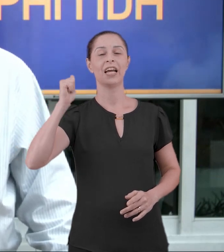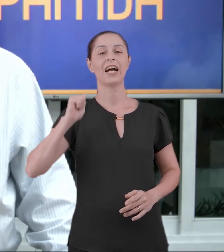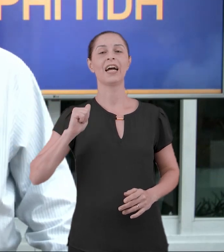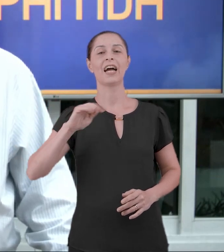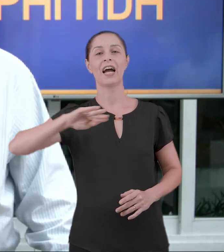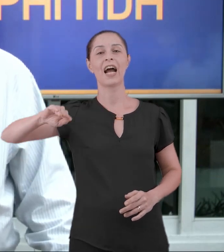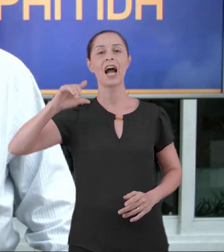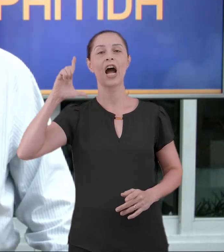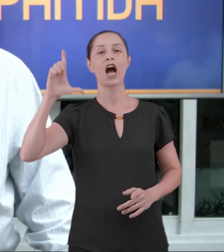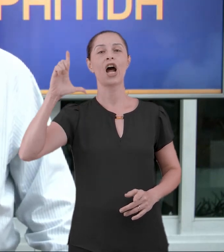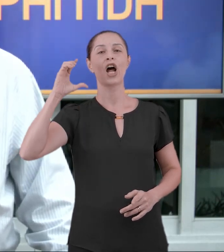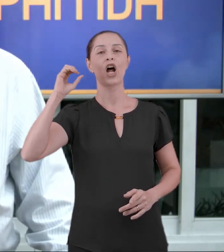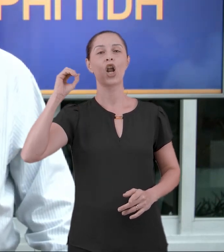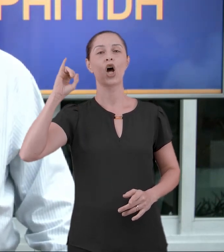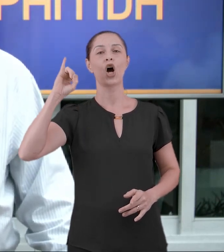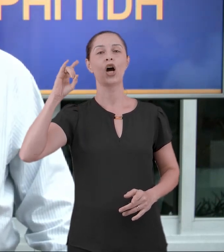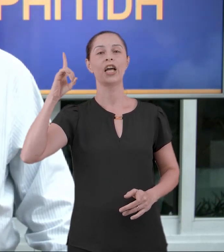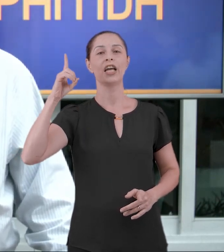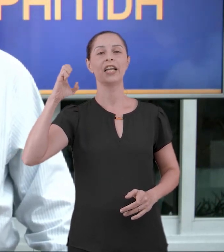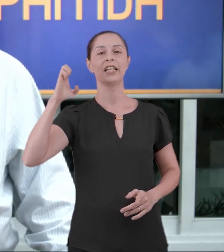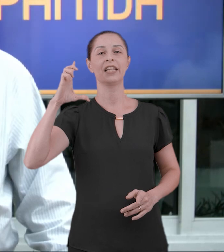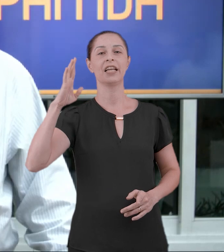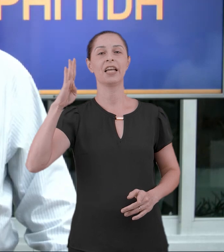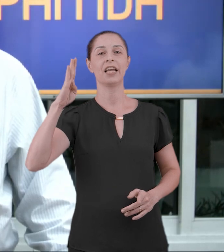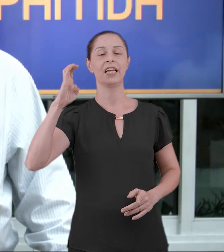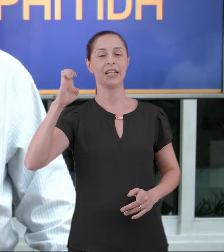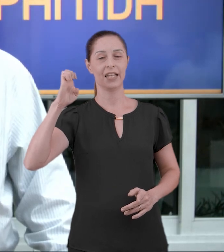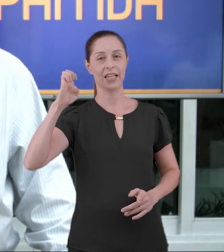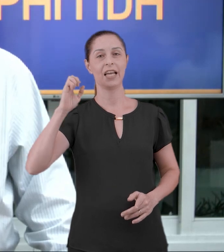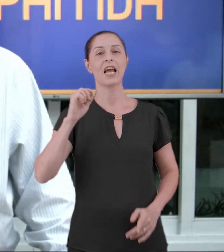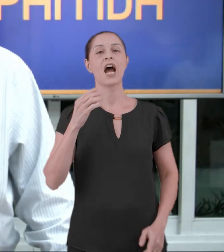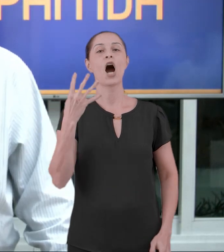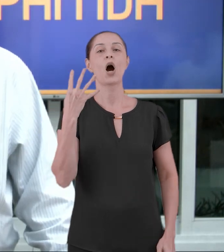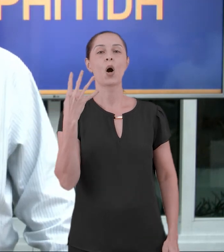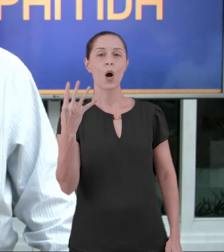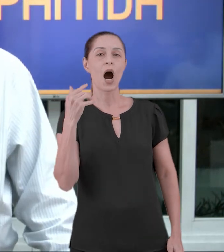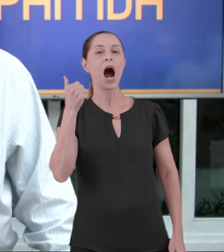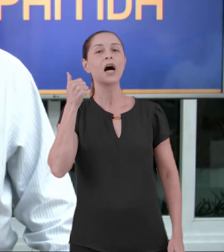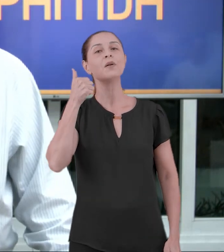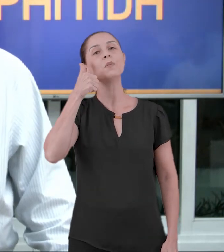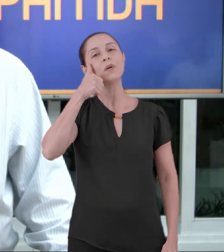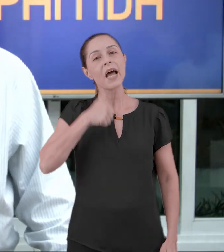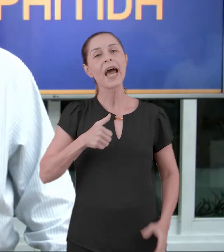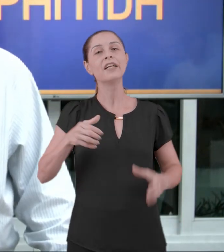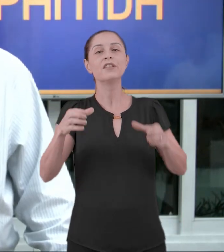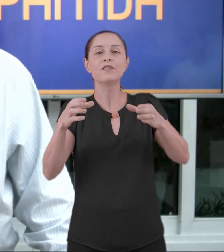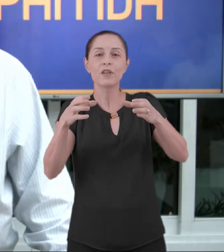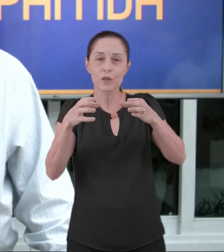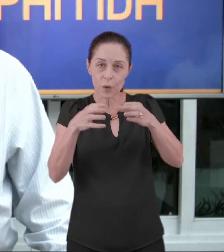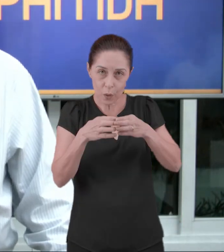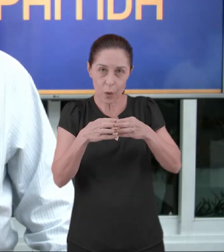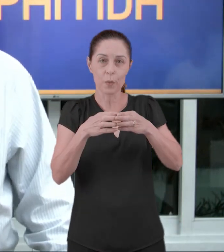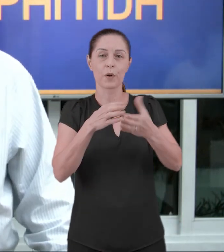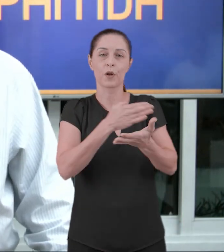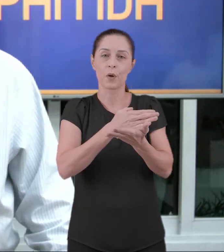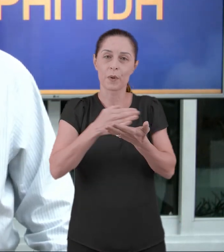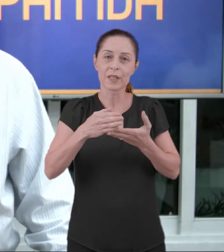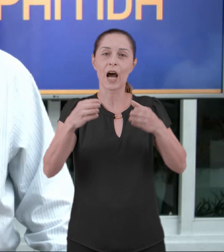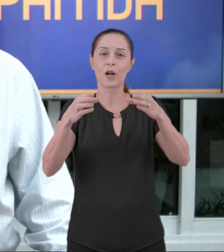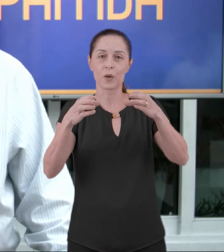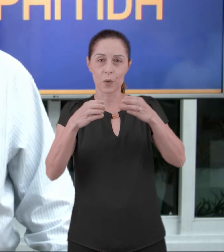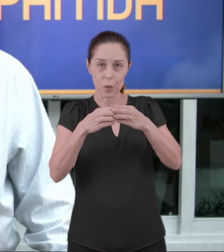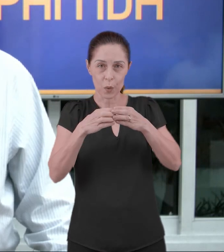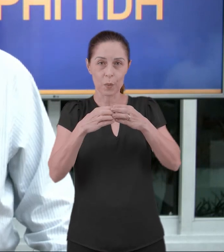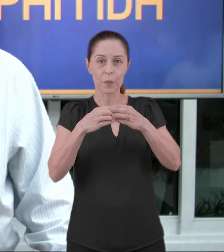né? Elas que abraçaram essa causa e têm feito a diferença na vida de muitas famílias que